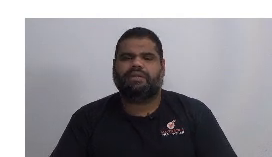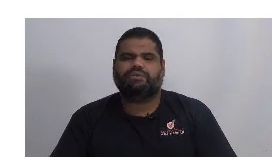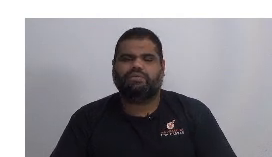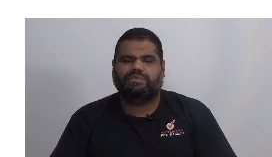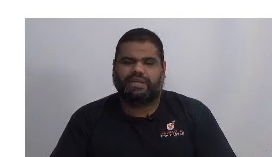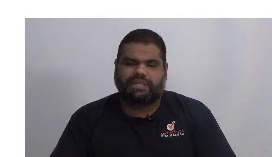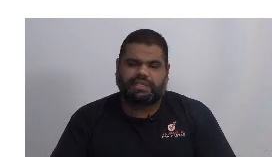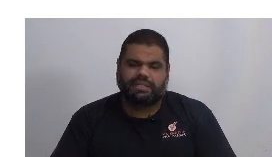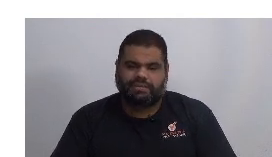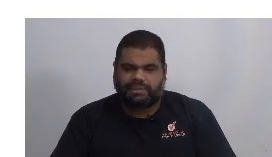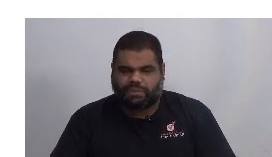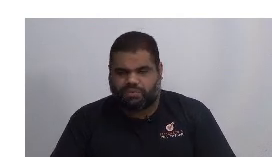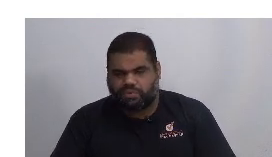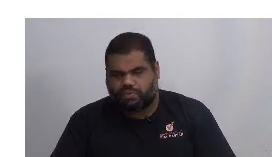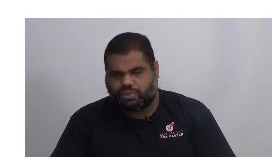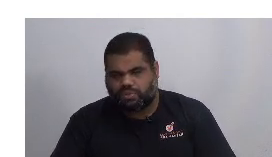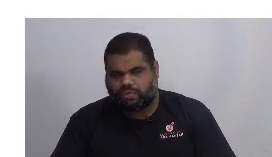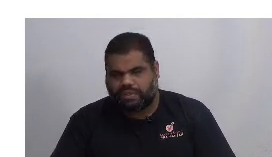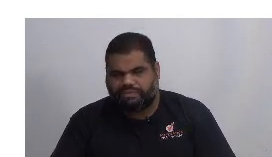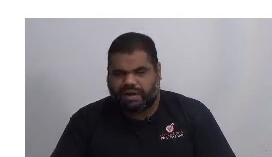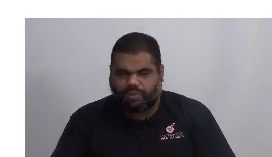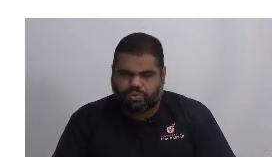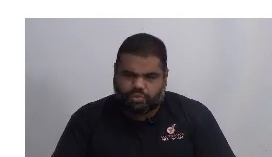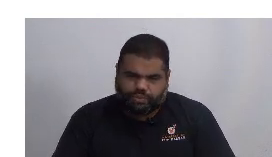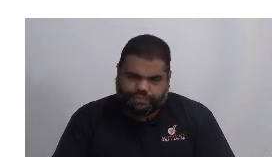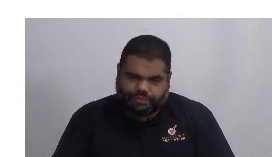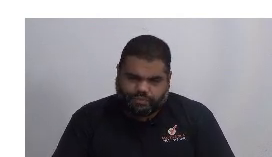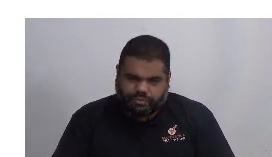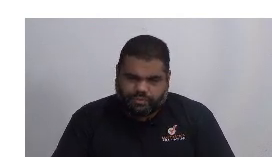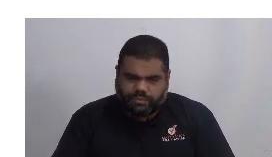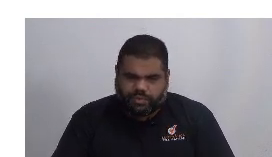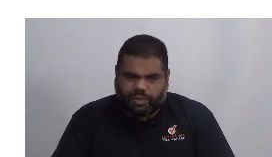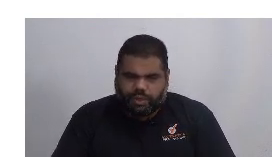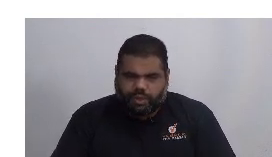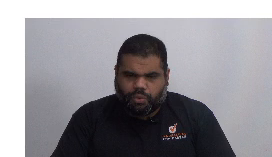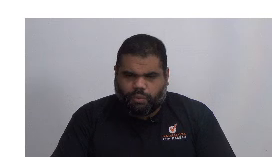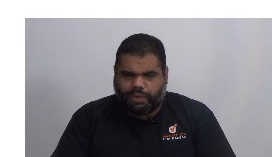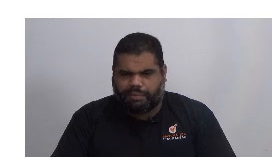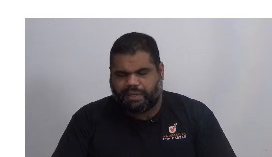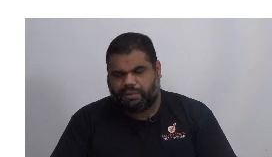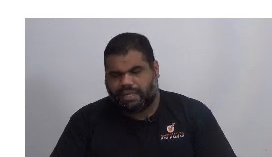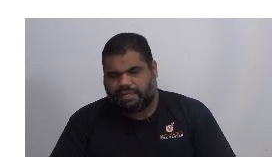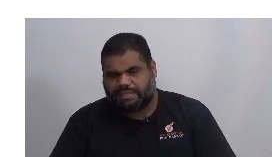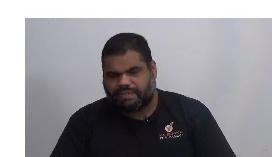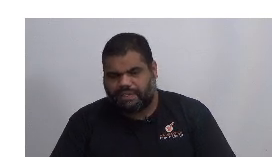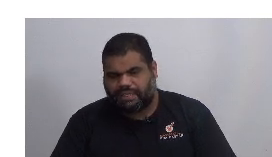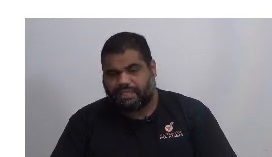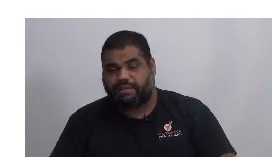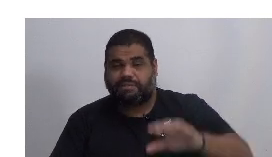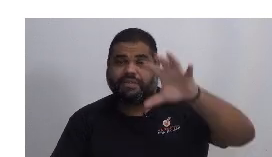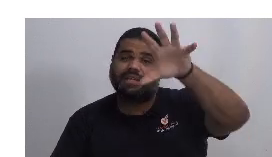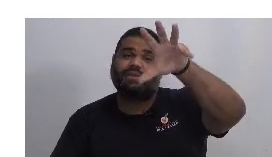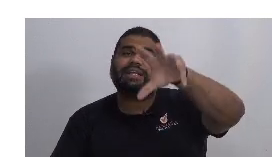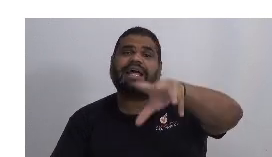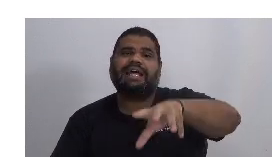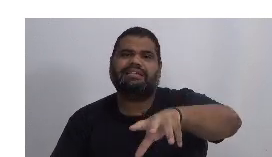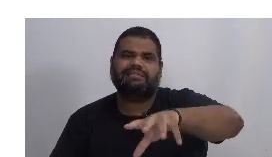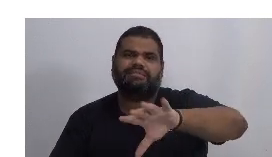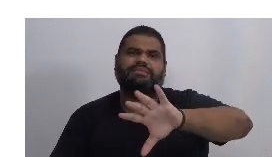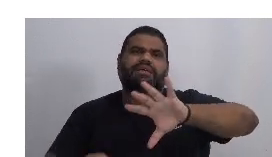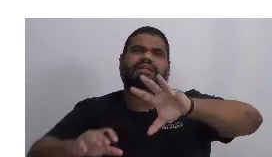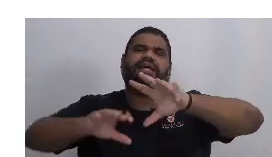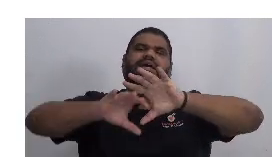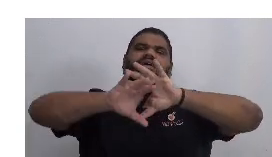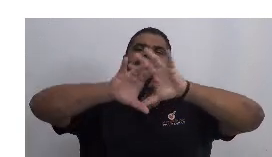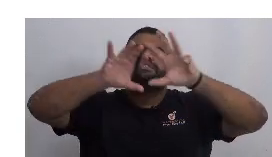pelo menos um verdadeiro. Então, se o segundo é falso, o primeiro tem que ser verdadeiro. Feito a